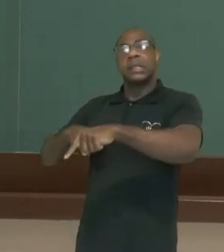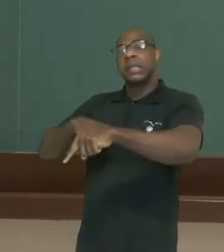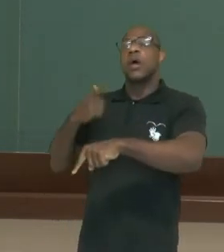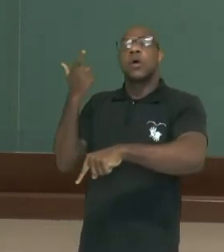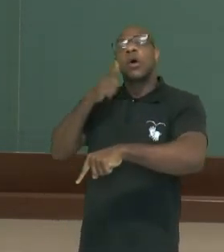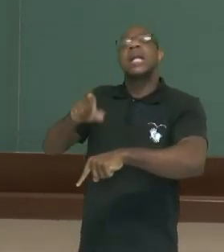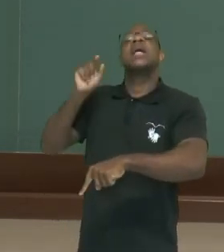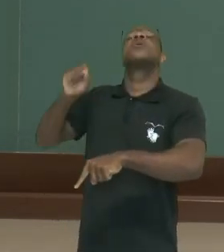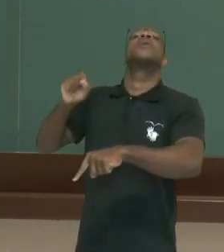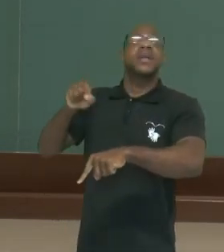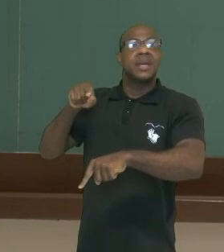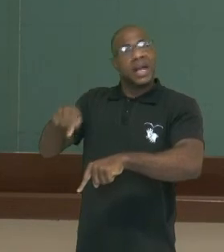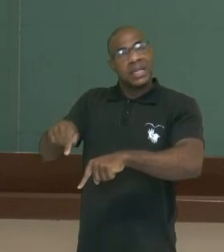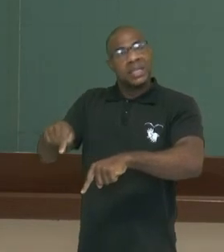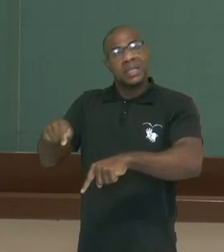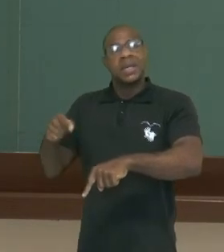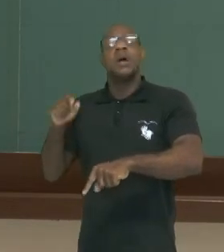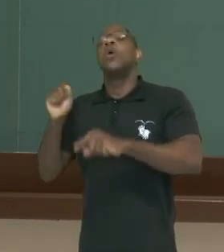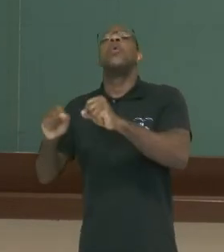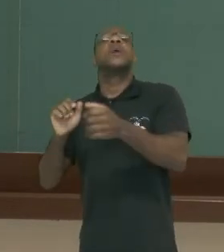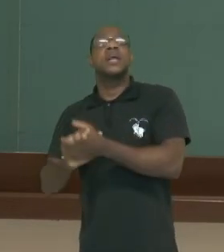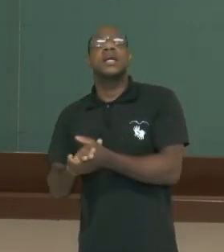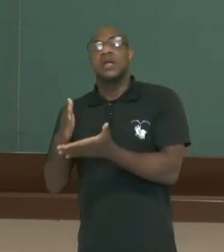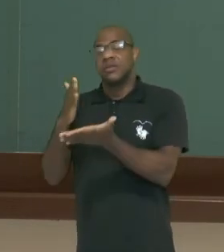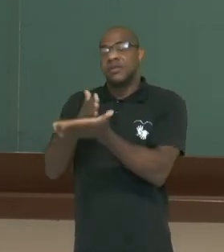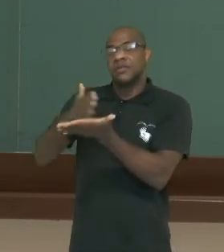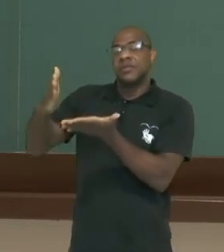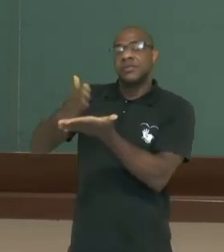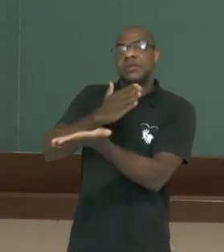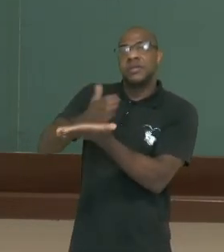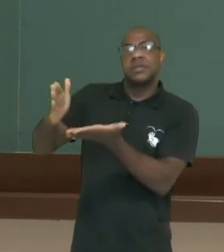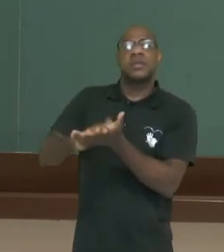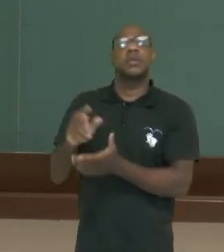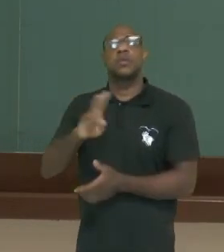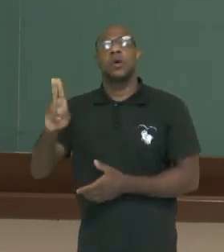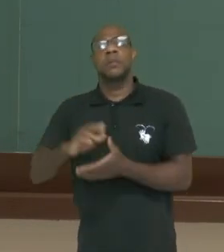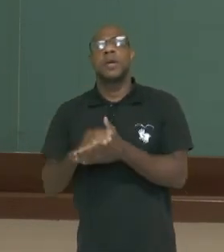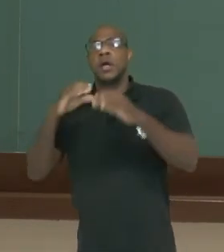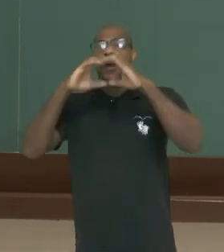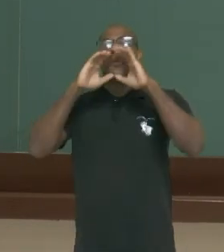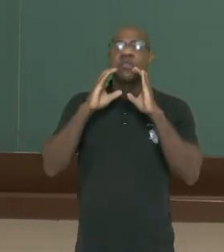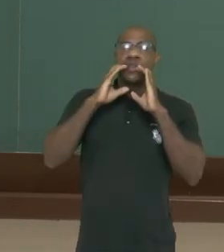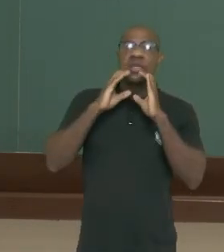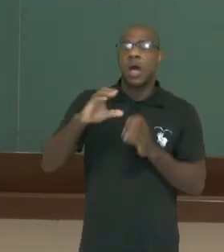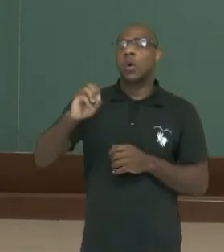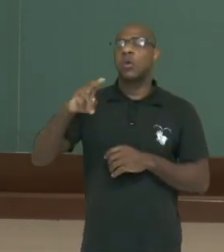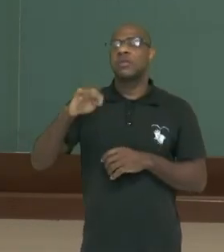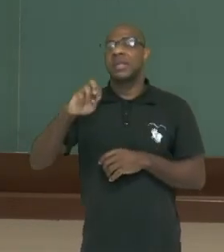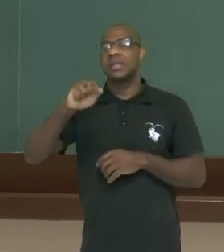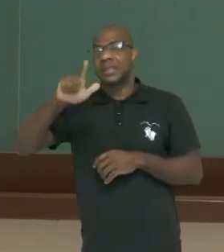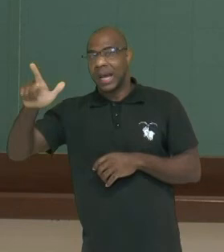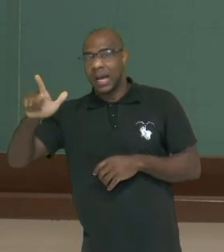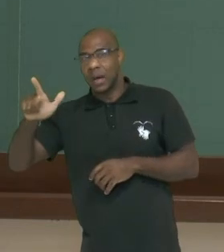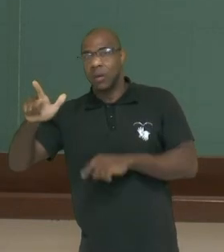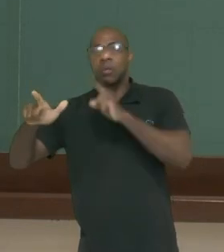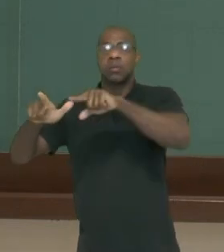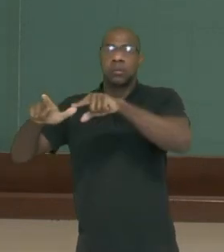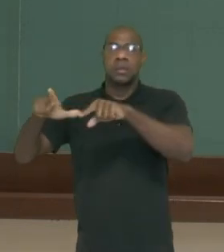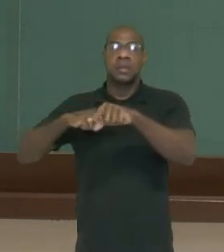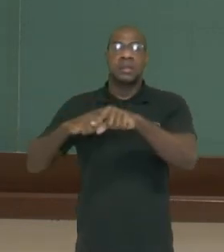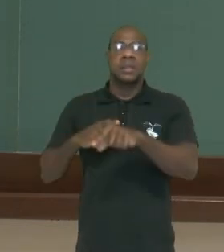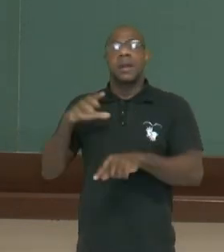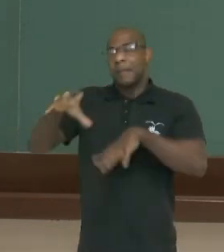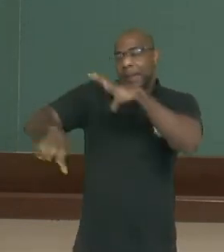então a partir deste momento dividir-se numa chamada China continental, onde literalmente pega o